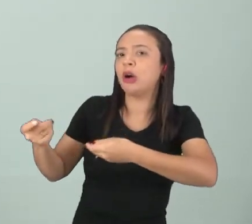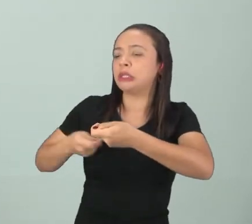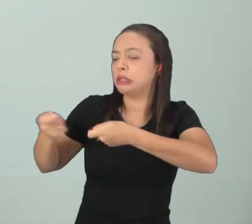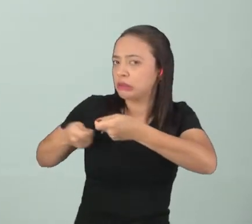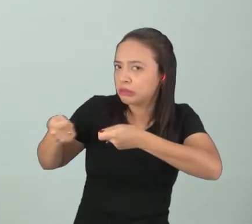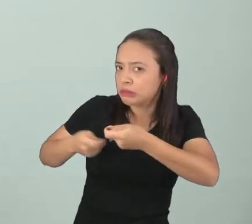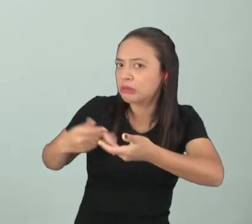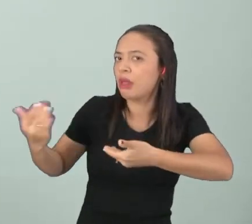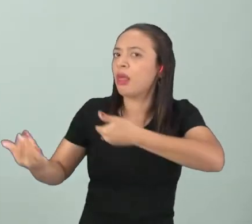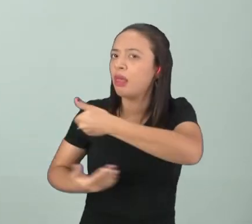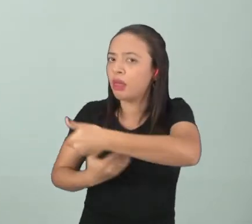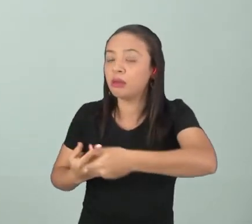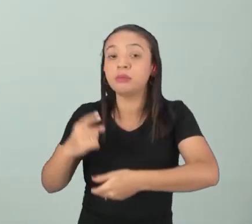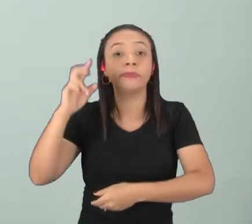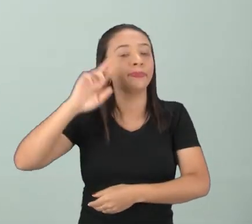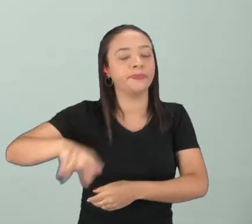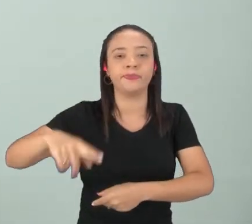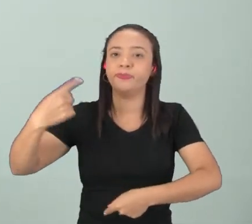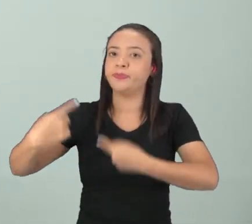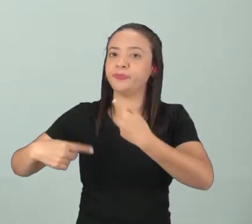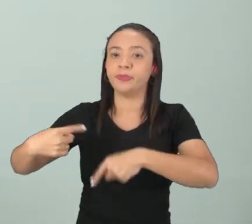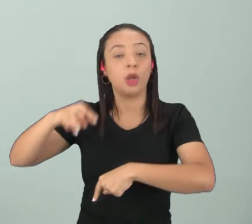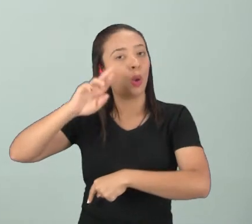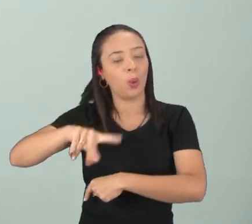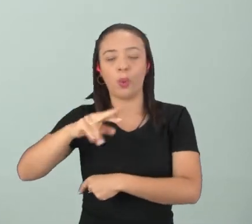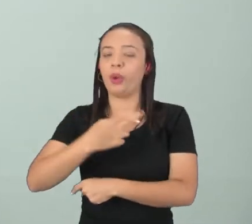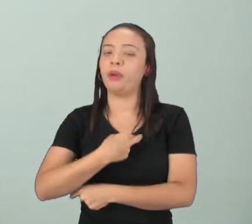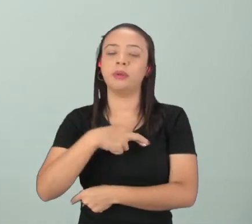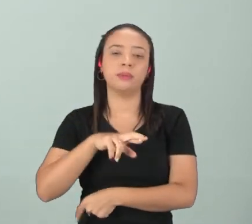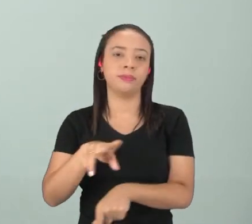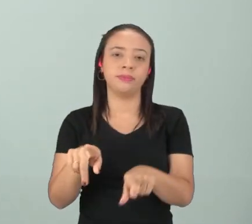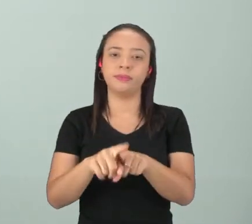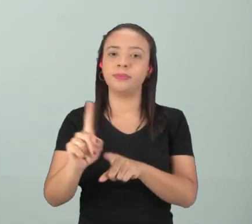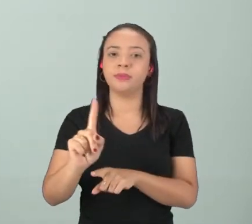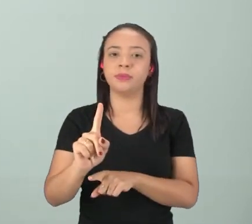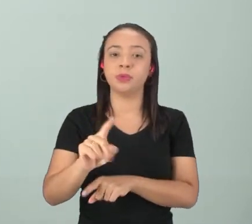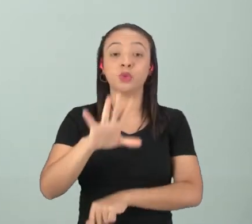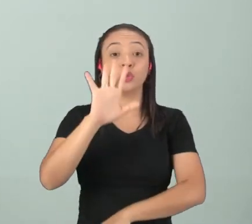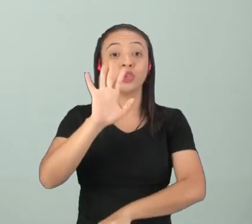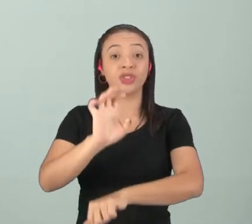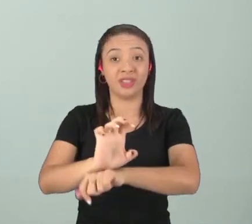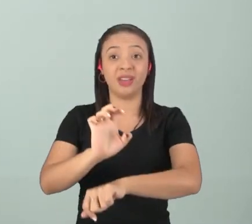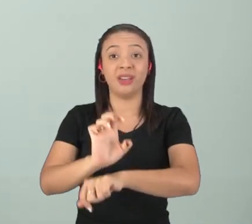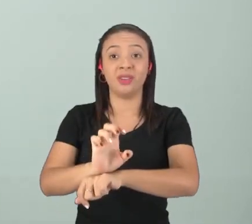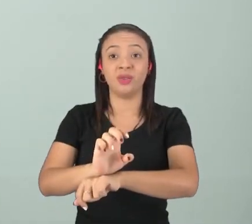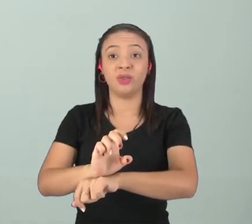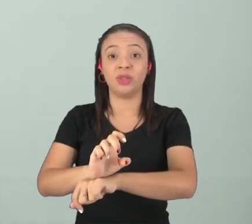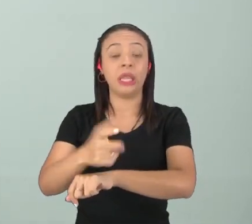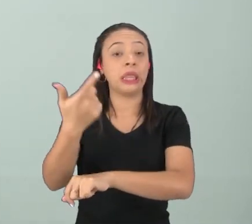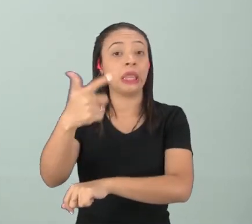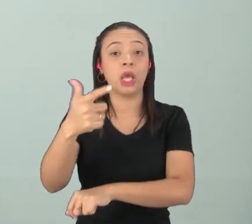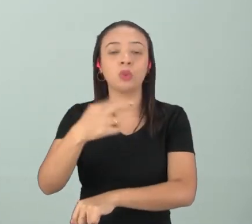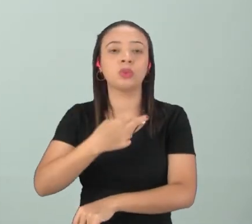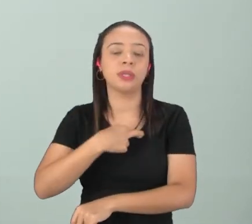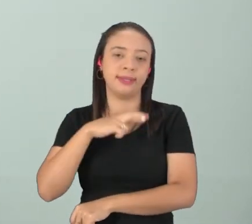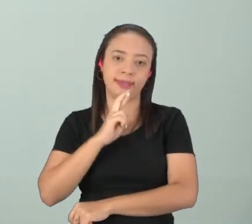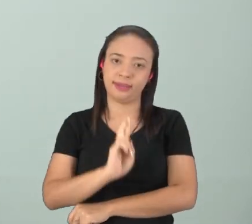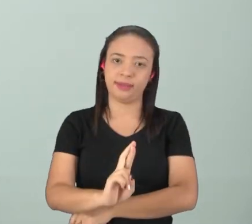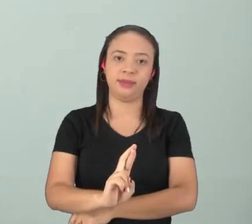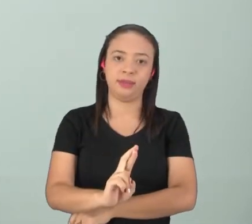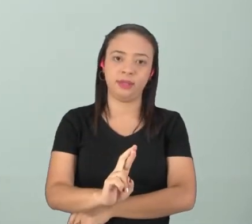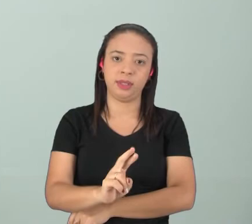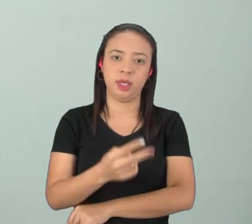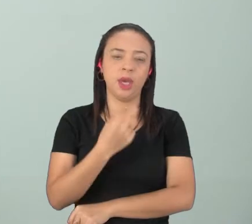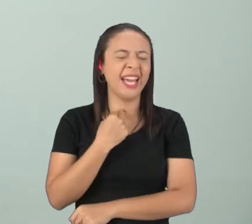uma negociata. Isso não é política, isso não é religião. O Estado é laico. Não pode haver essa